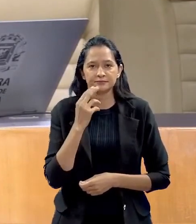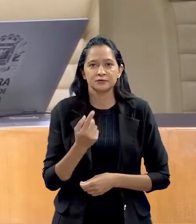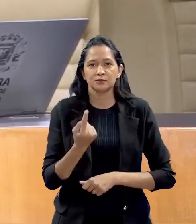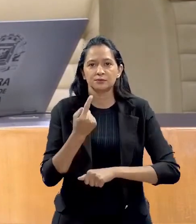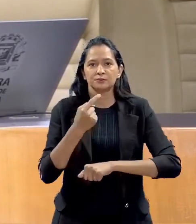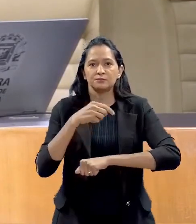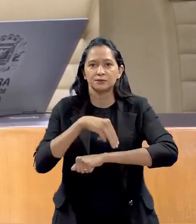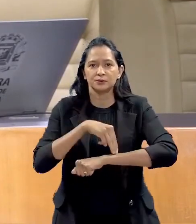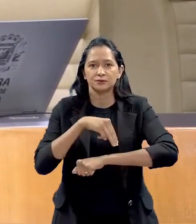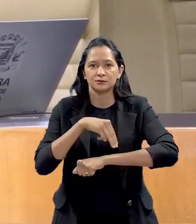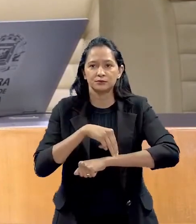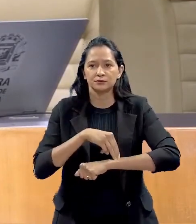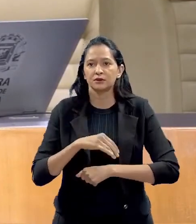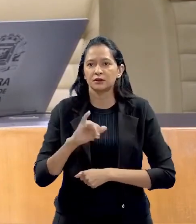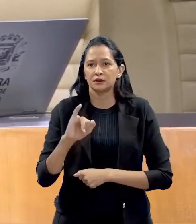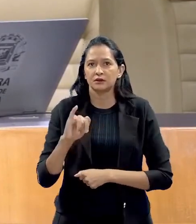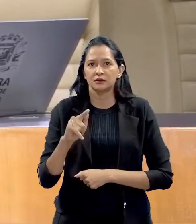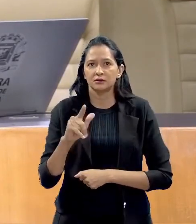questão de ordem.